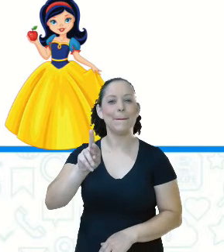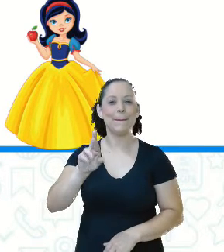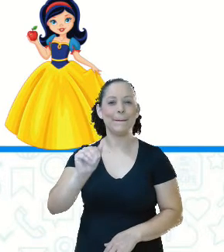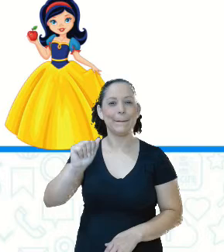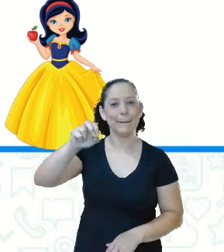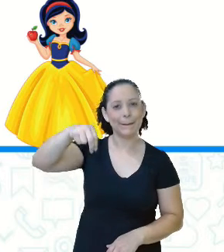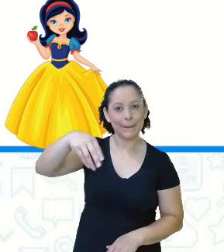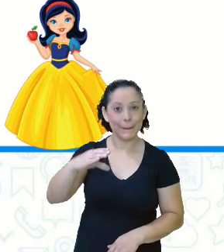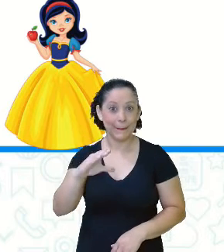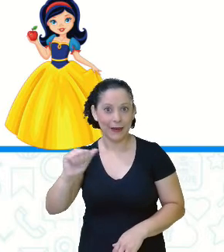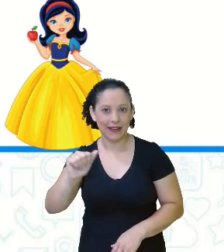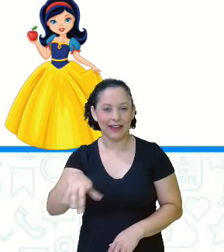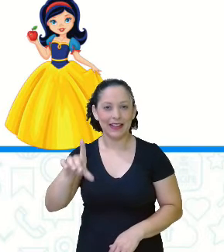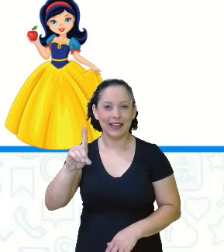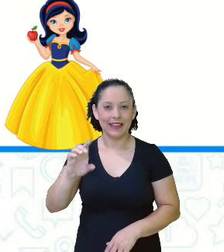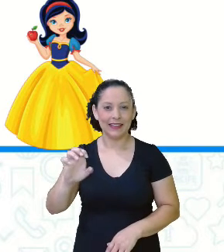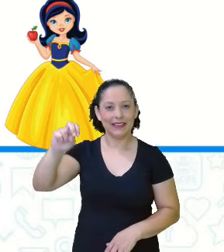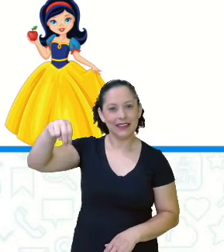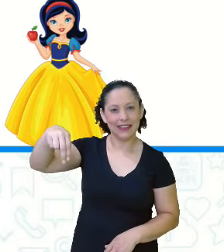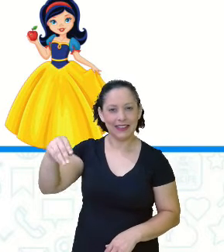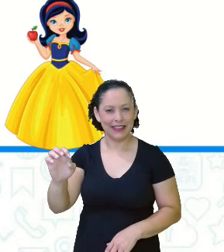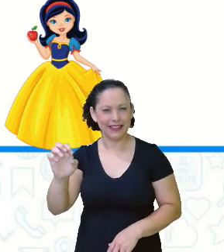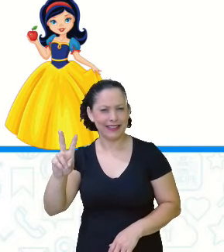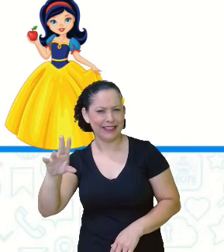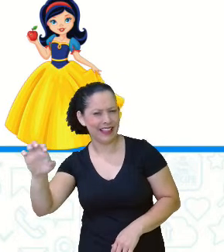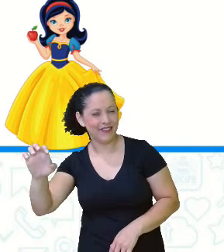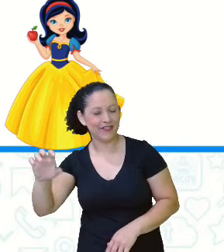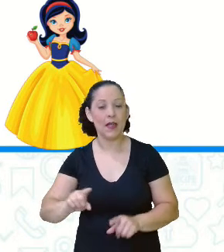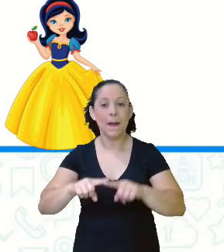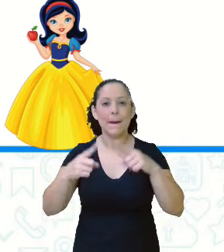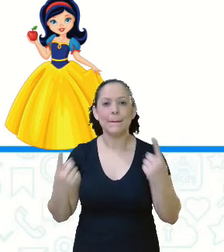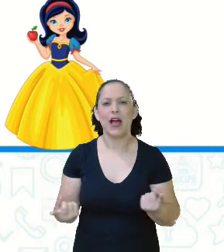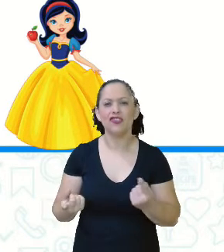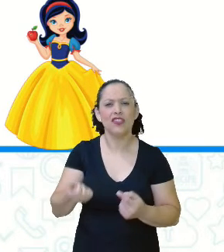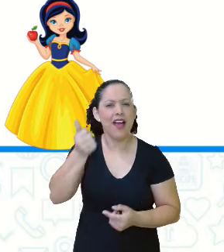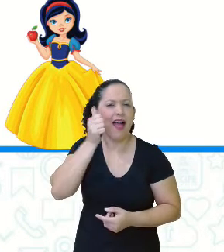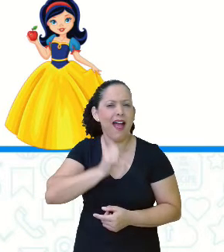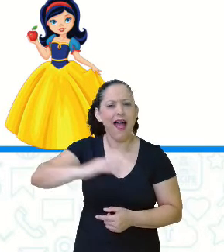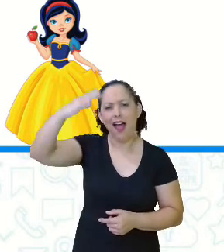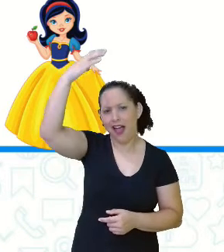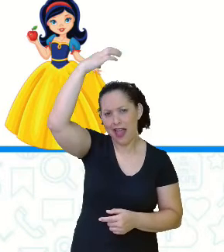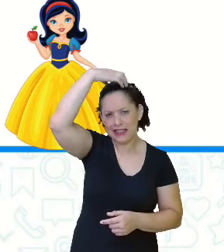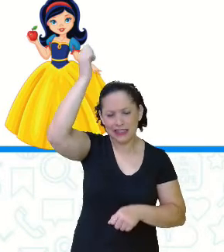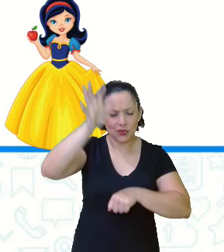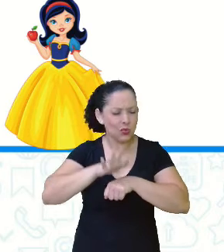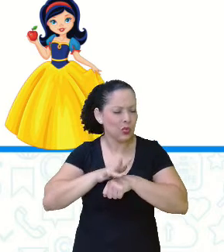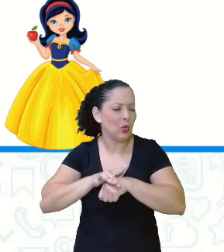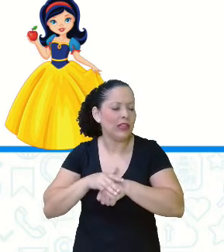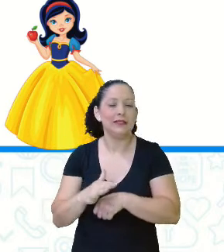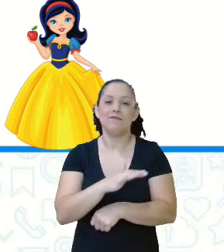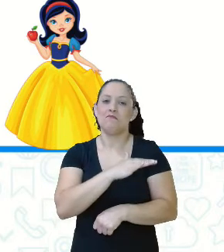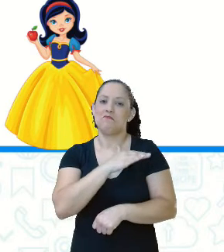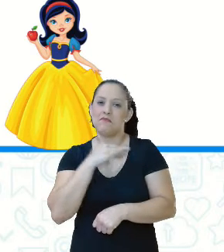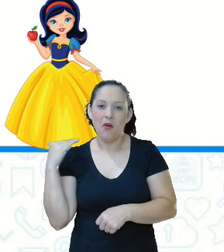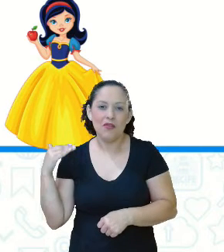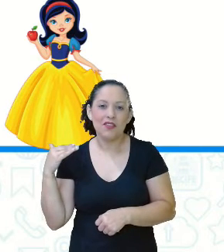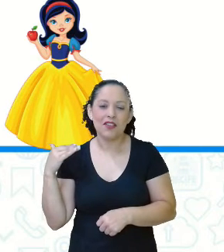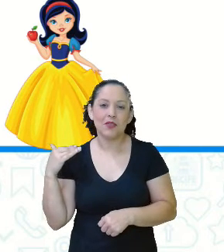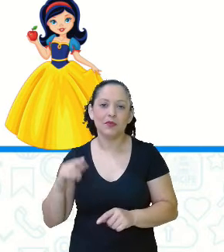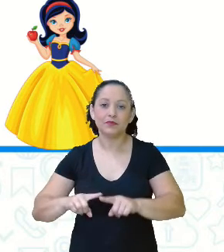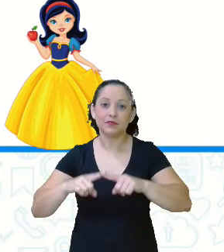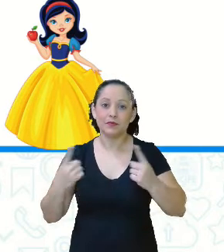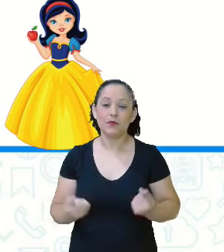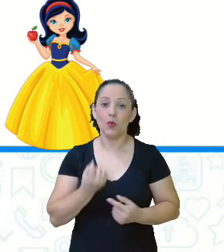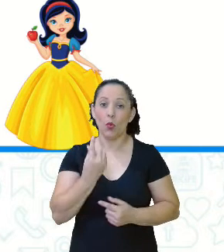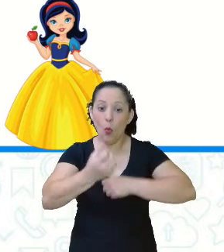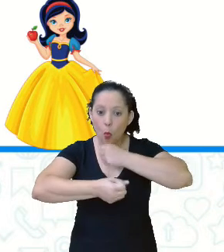tão desejado bebê. Só que, de repente, a rainha ficou muito doente e acabou por morrer. Entretanto, um ano